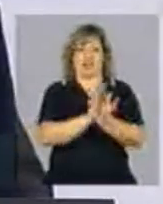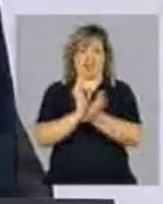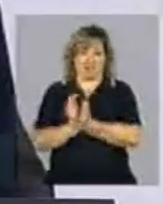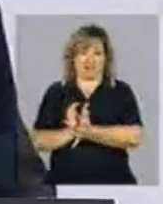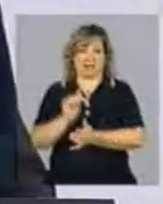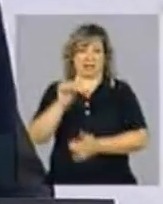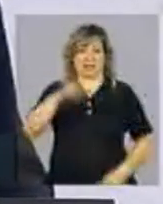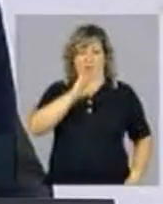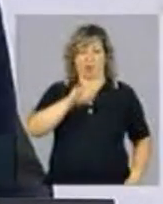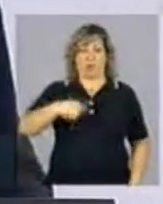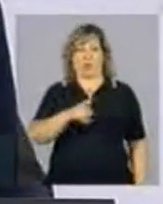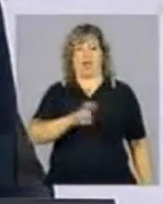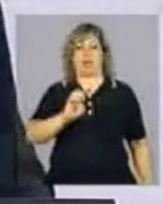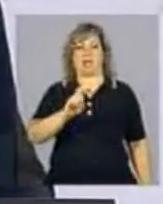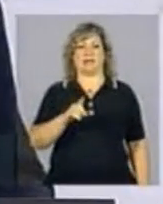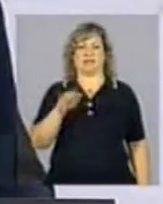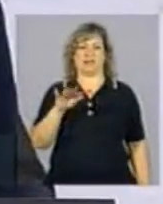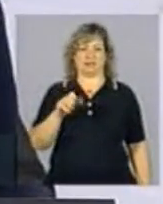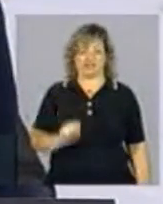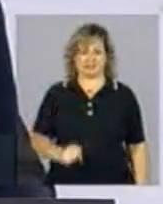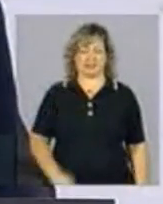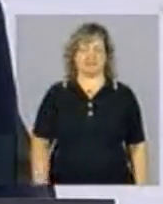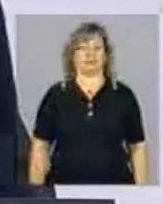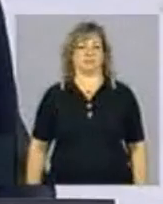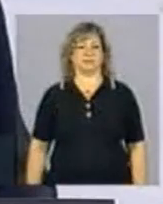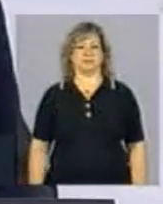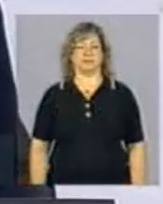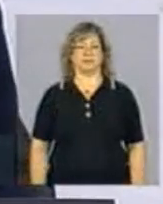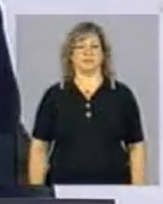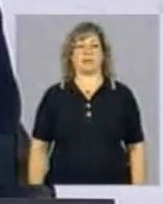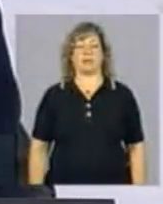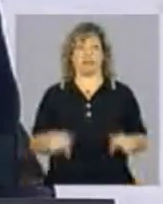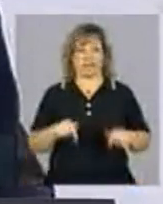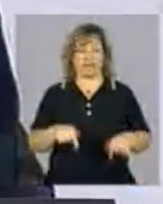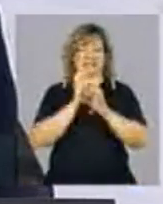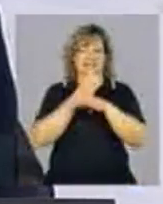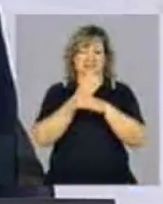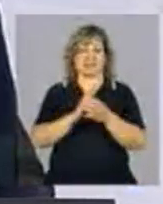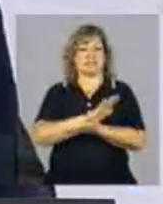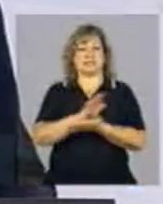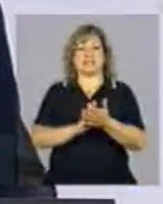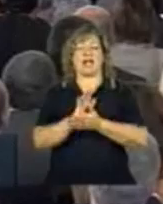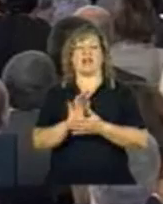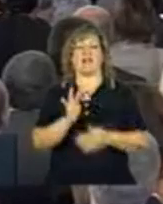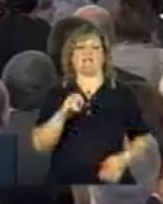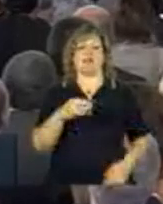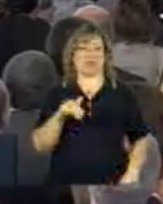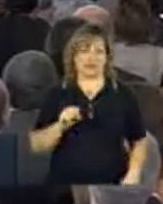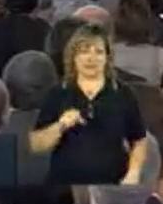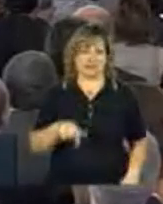aqui no Brasil nós chamamos de exatas. Com Ciência Sem Fronteira, nós vamos